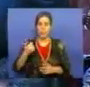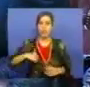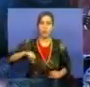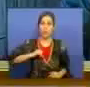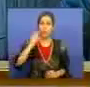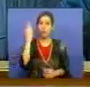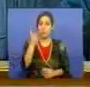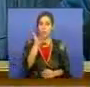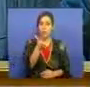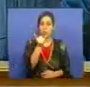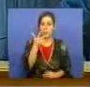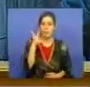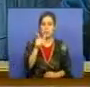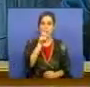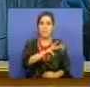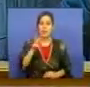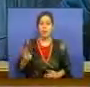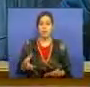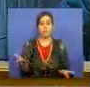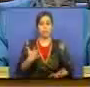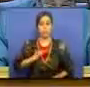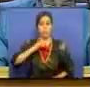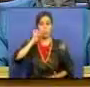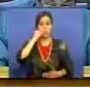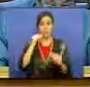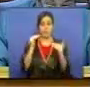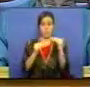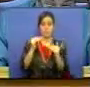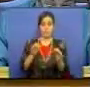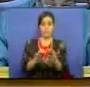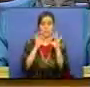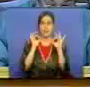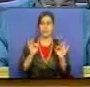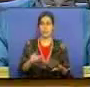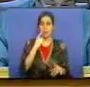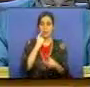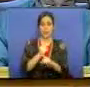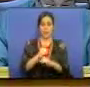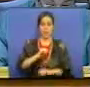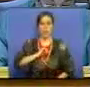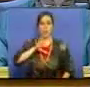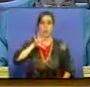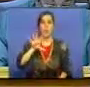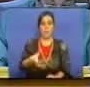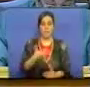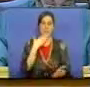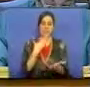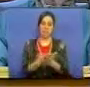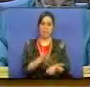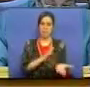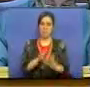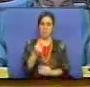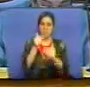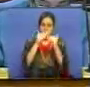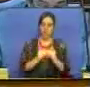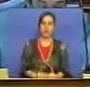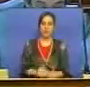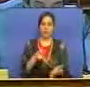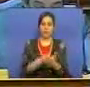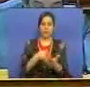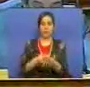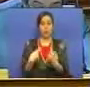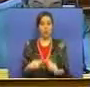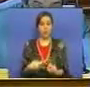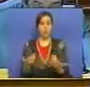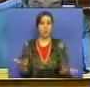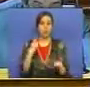de Espanha é de 12 mil milhões, para termos um déficit proporcionalmente igual relativamente ao nosso país, isso daria para termos tarifas mais baixas. O custo